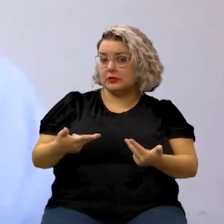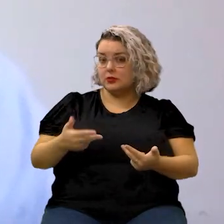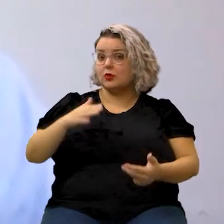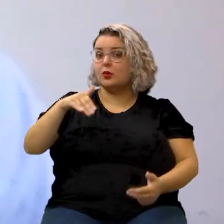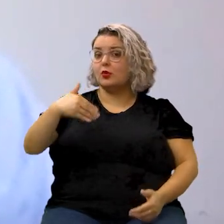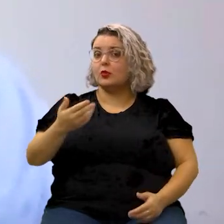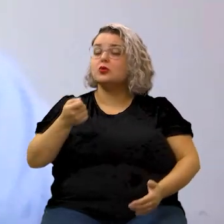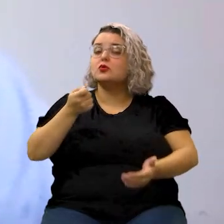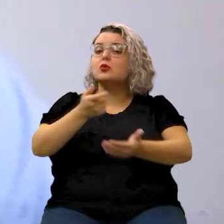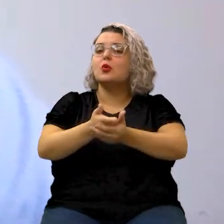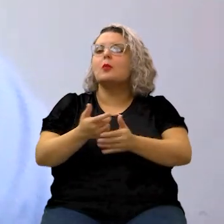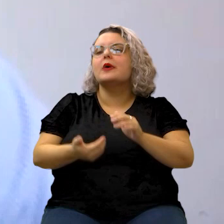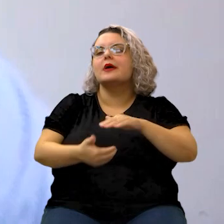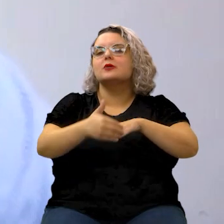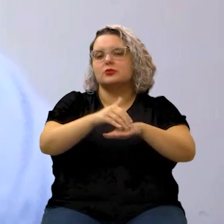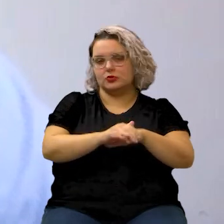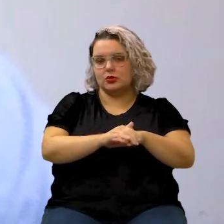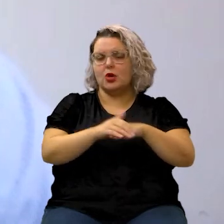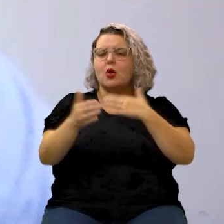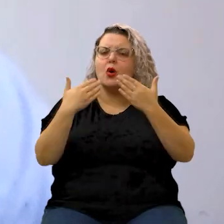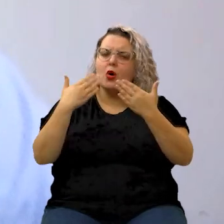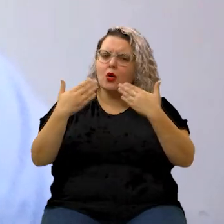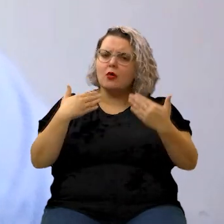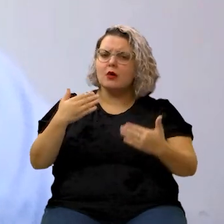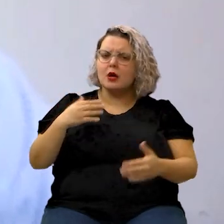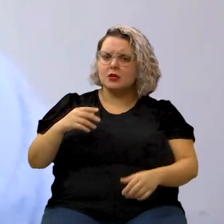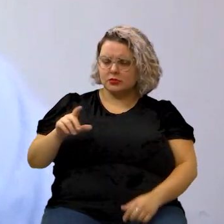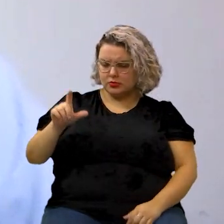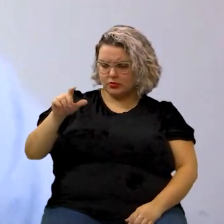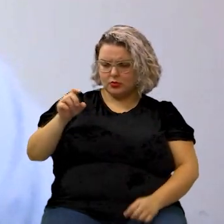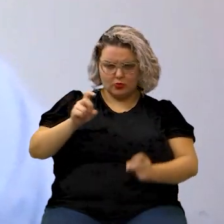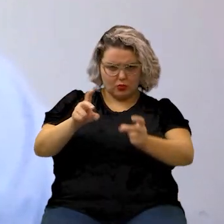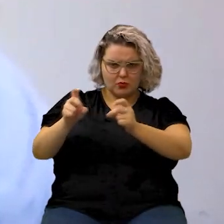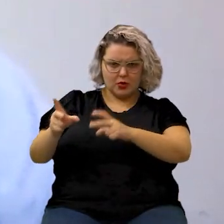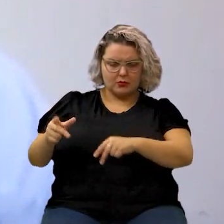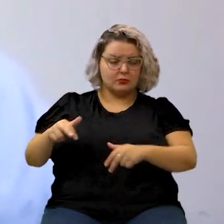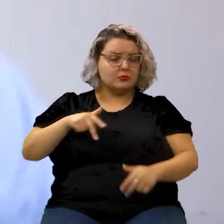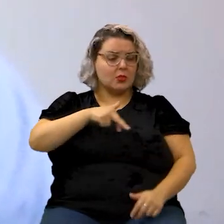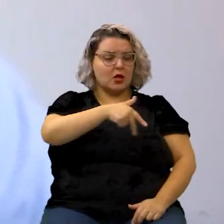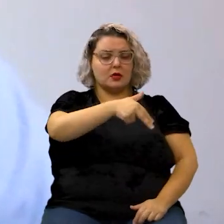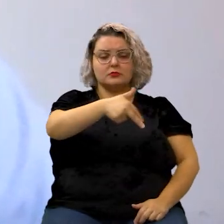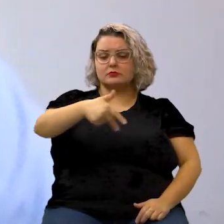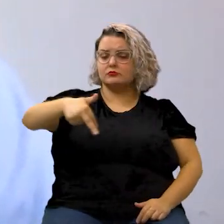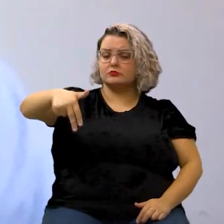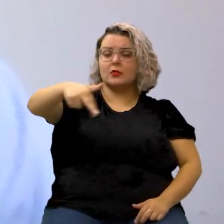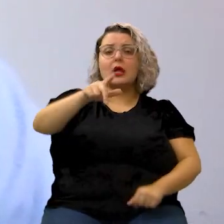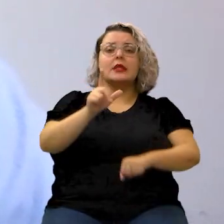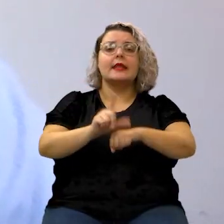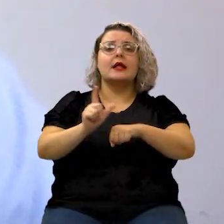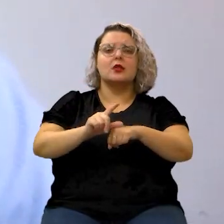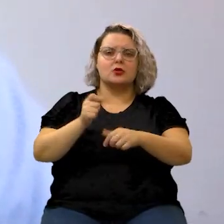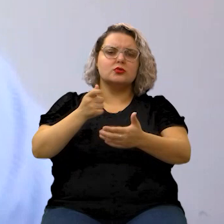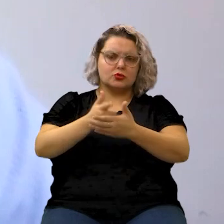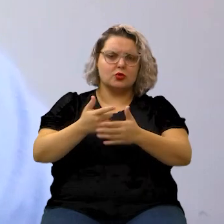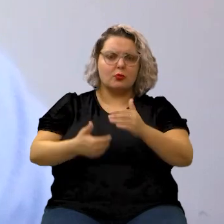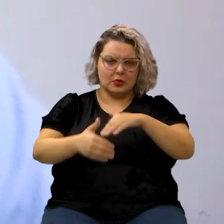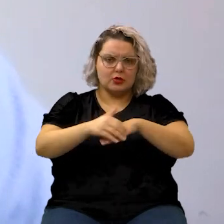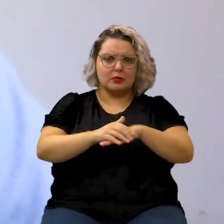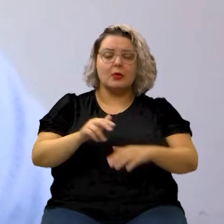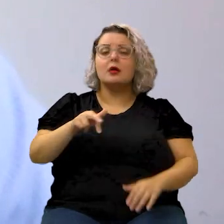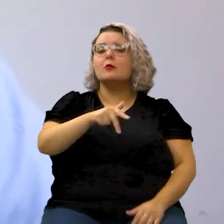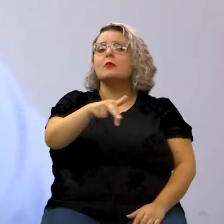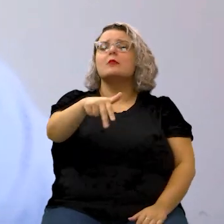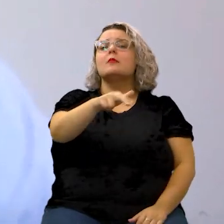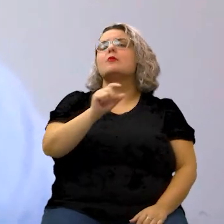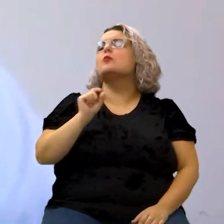quando você for comprar o salto, conversa com o vendedor para você dar uma andada ali no lugar que você foi comprar, na loja,